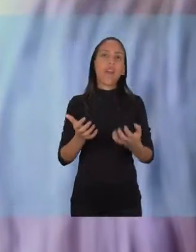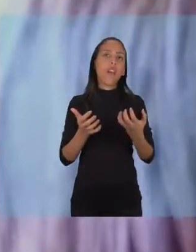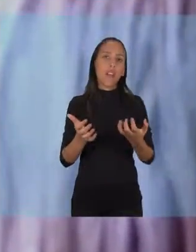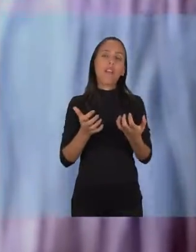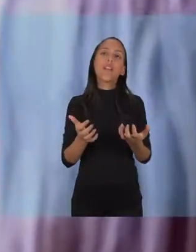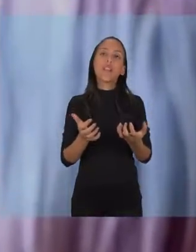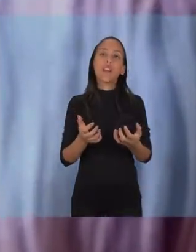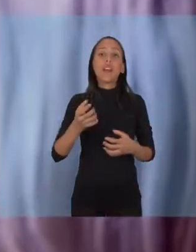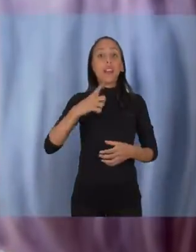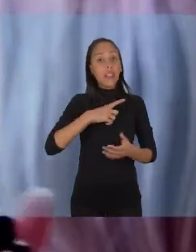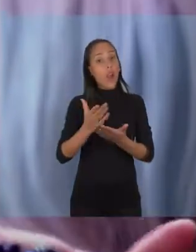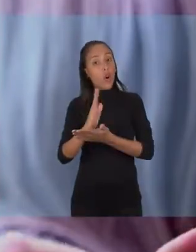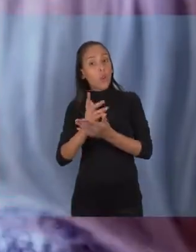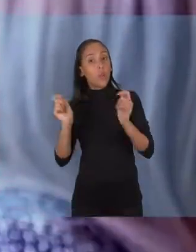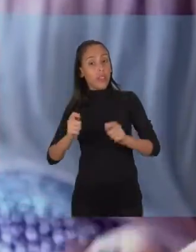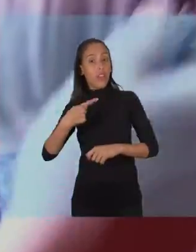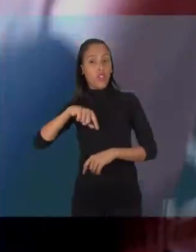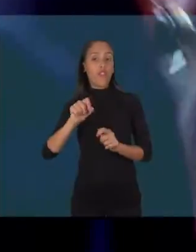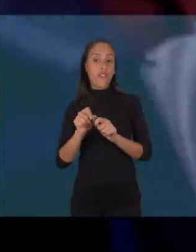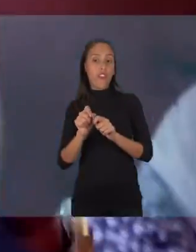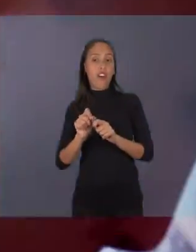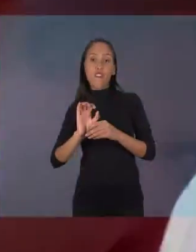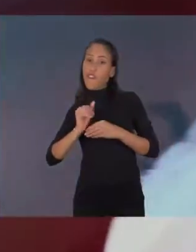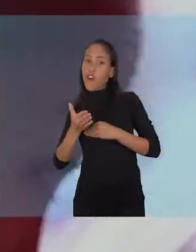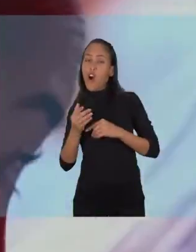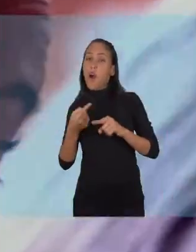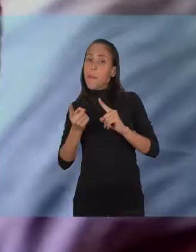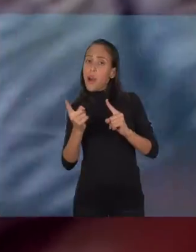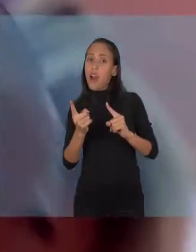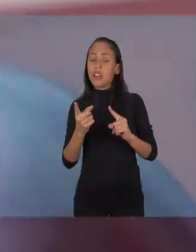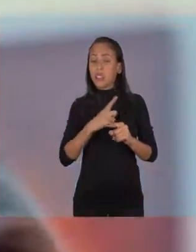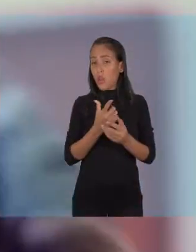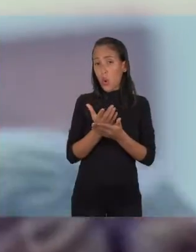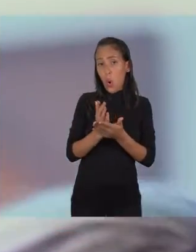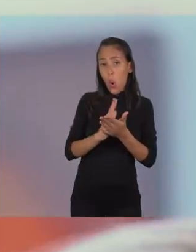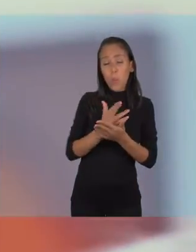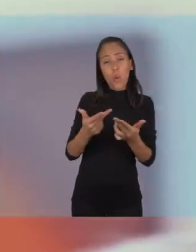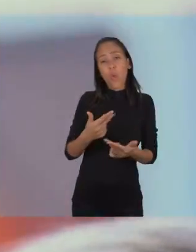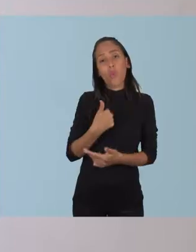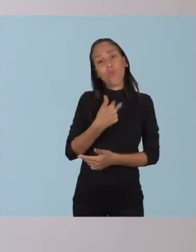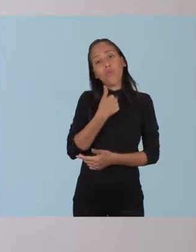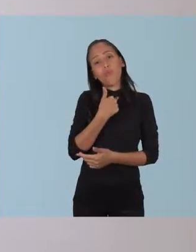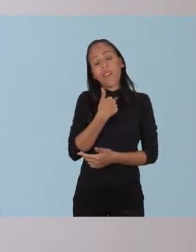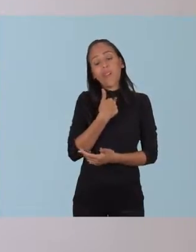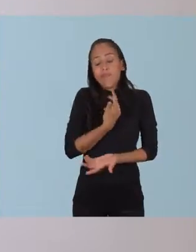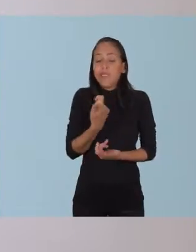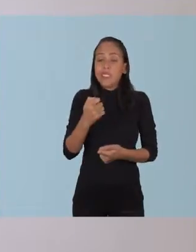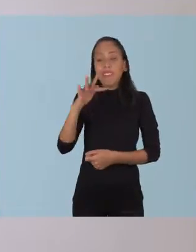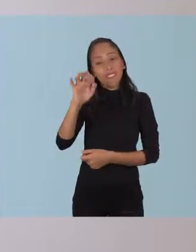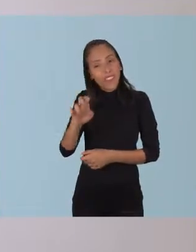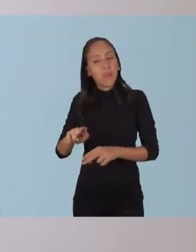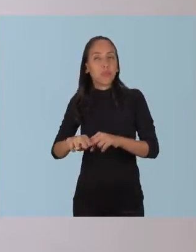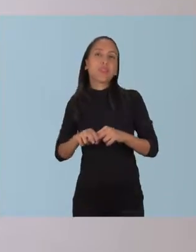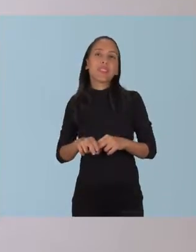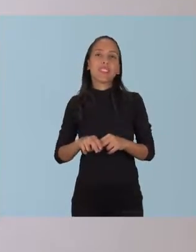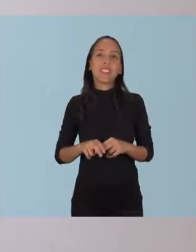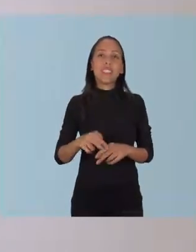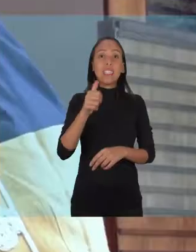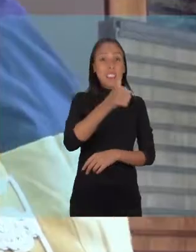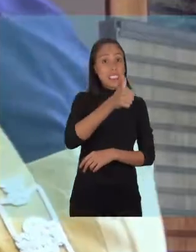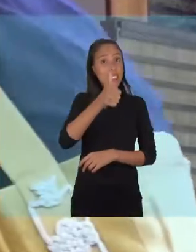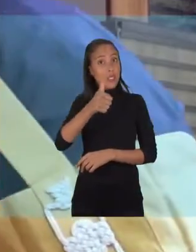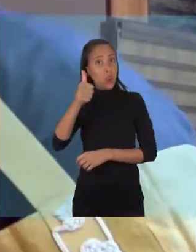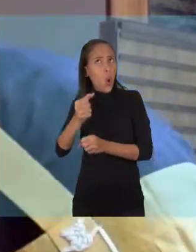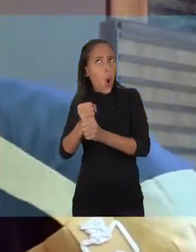pode fazer e existem coisas que fogem do nosso controle completamente. Para isso que a gente tem fé. Há 111 anos atrás, a sociedade